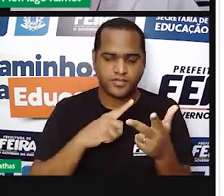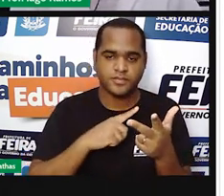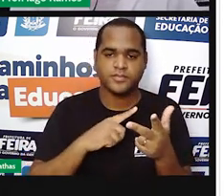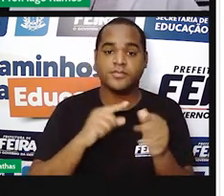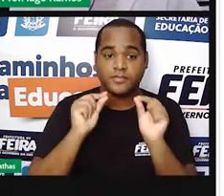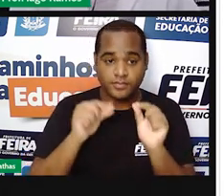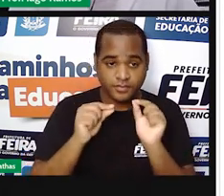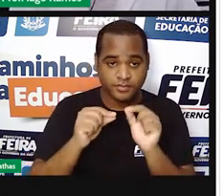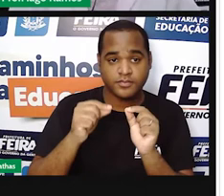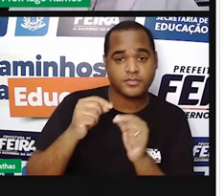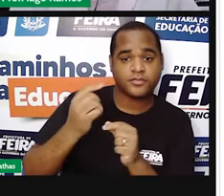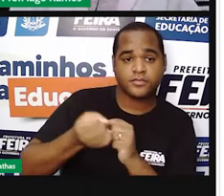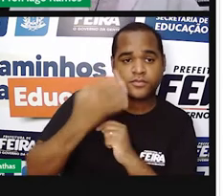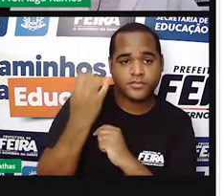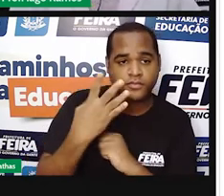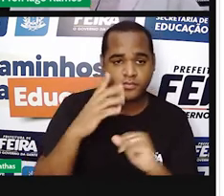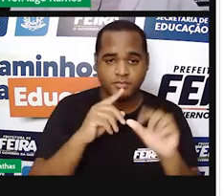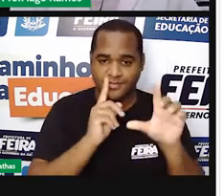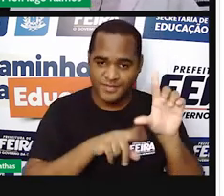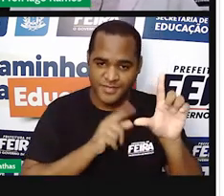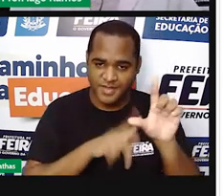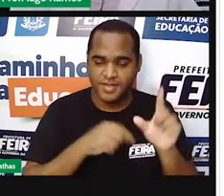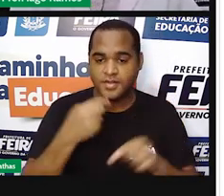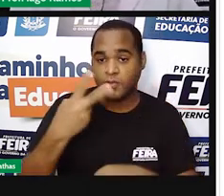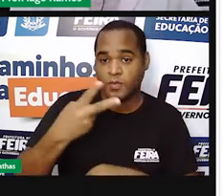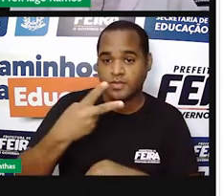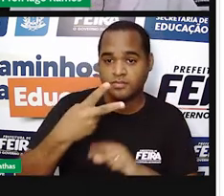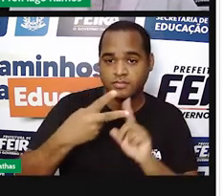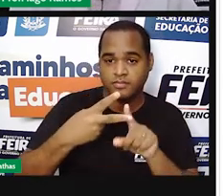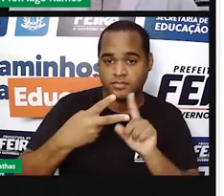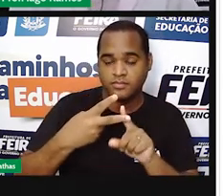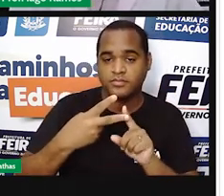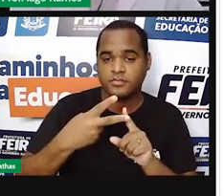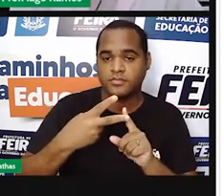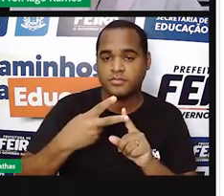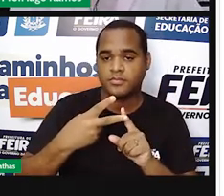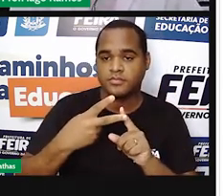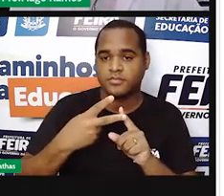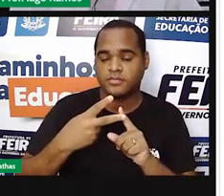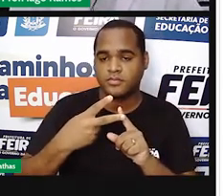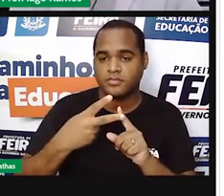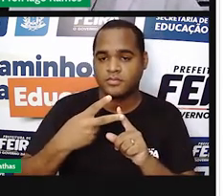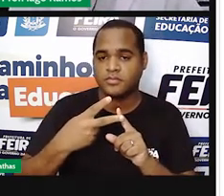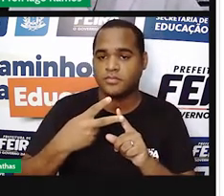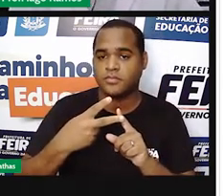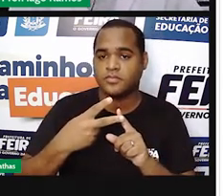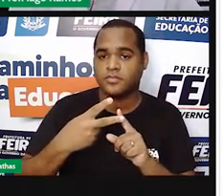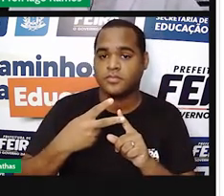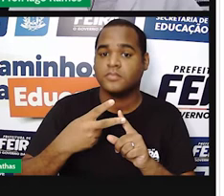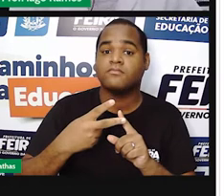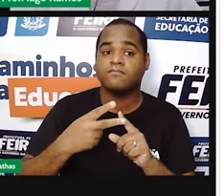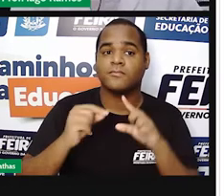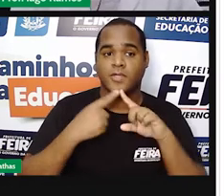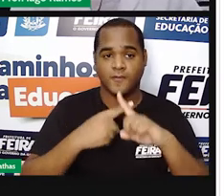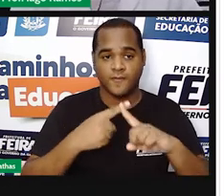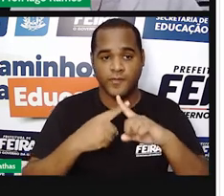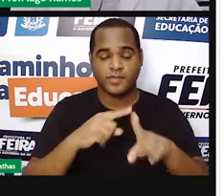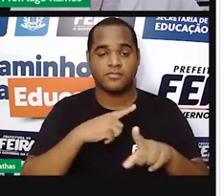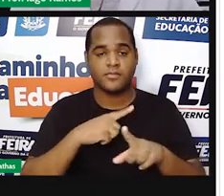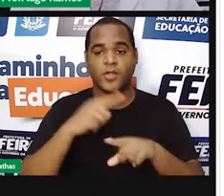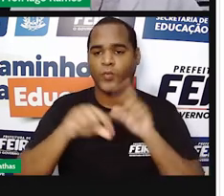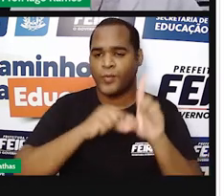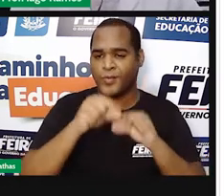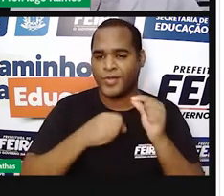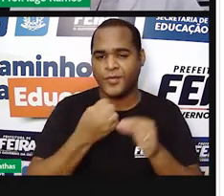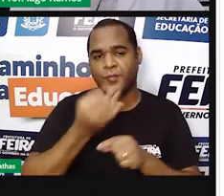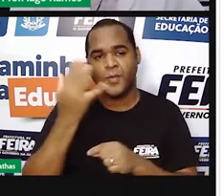vezes a quantidade de escolhas para a segunda letra Às vezes a quantidade de escolhas para